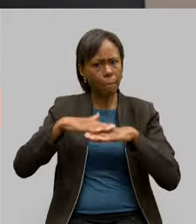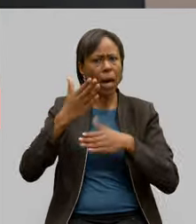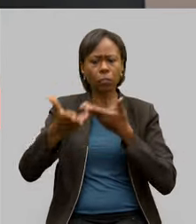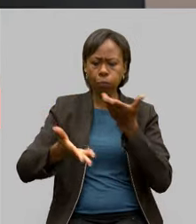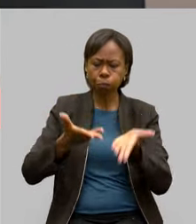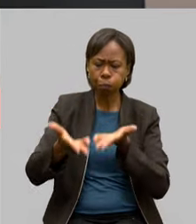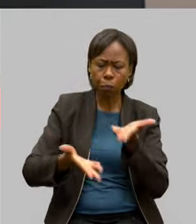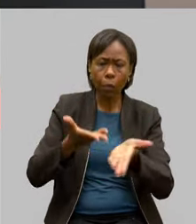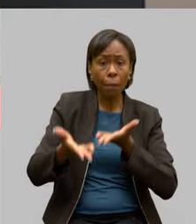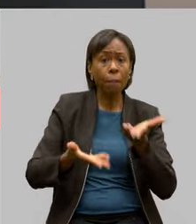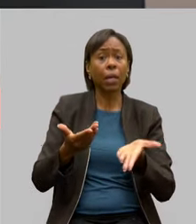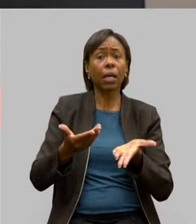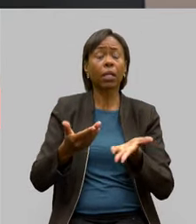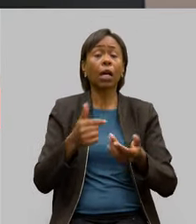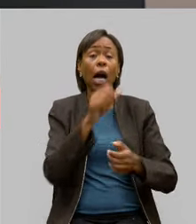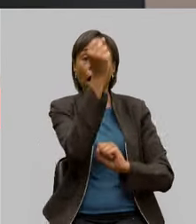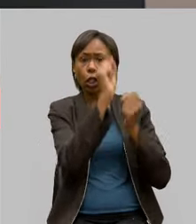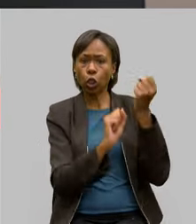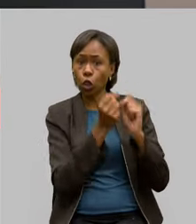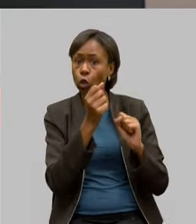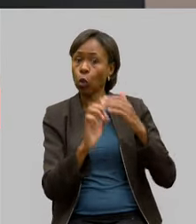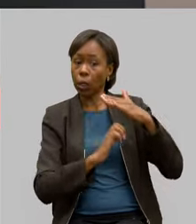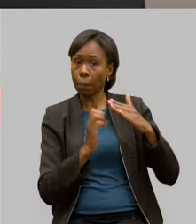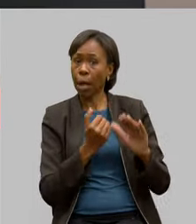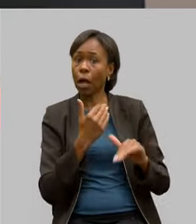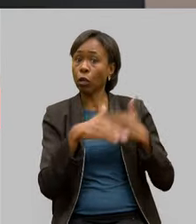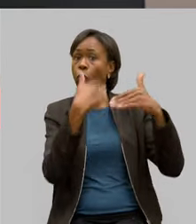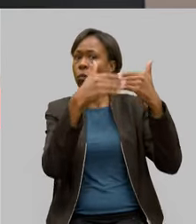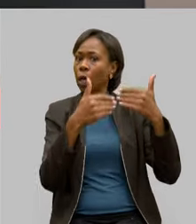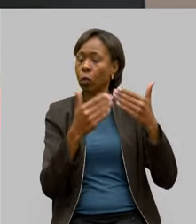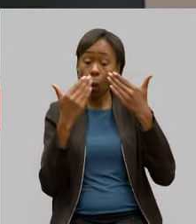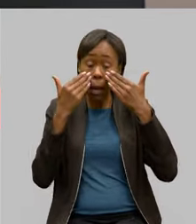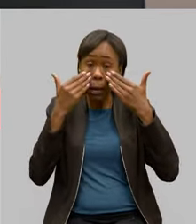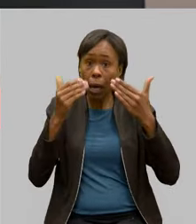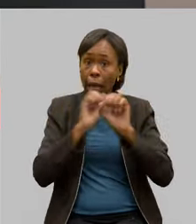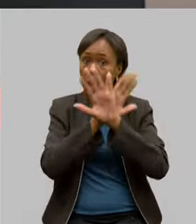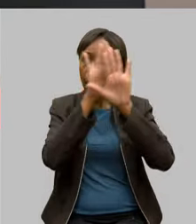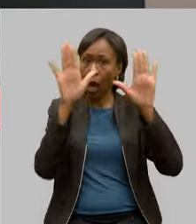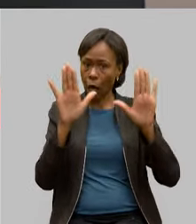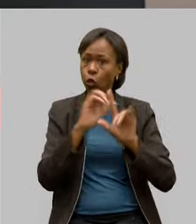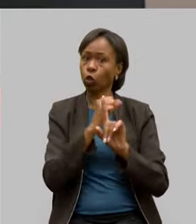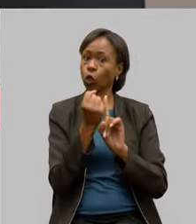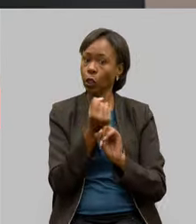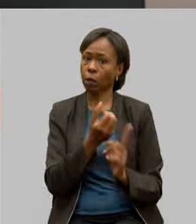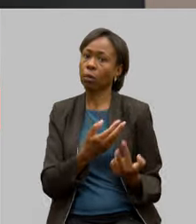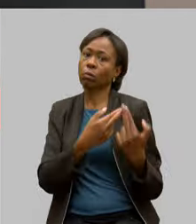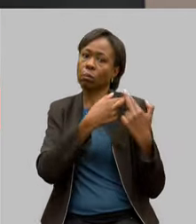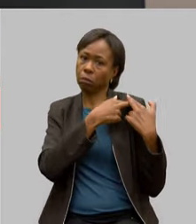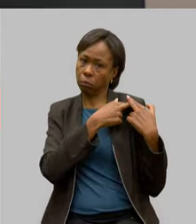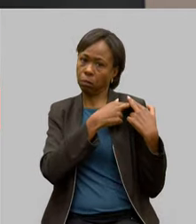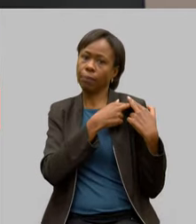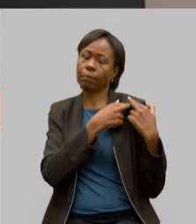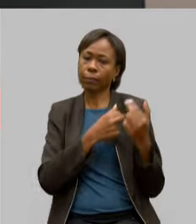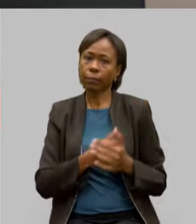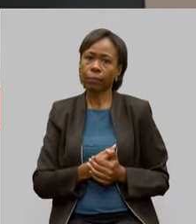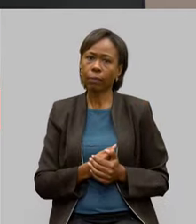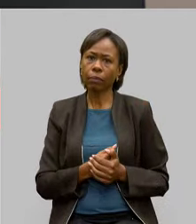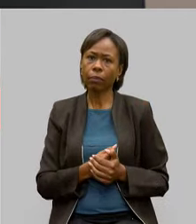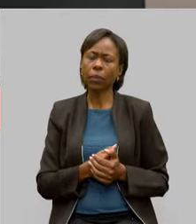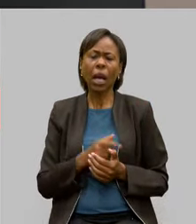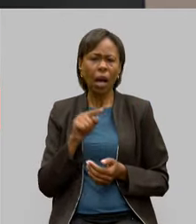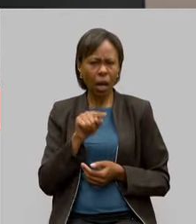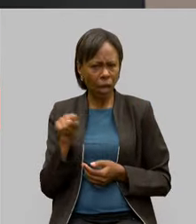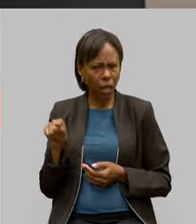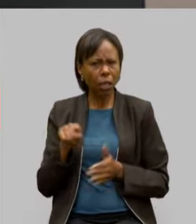desenvolvimento dessa indústria de forma segura transparente e socialmente responsável nessas pesquisas inclusive ela